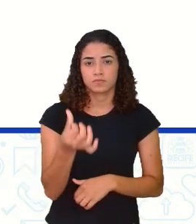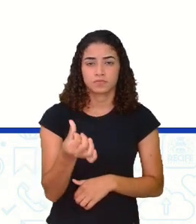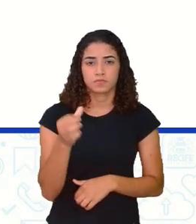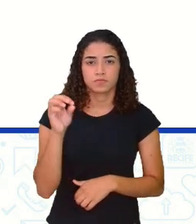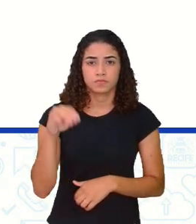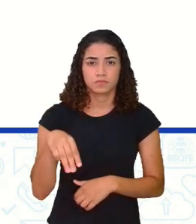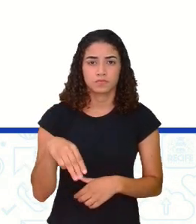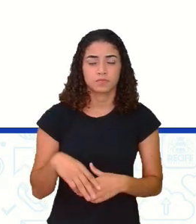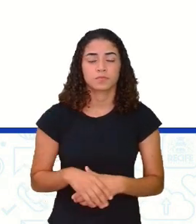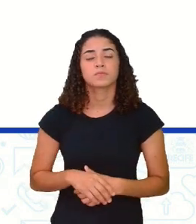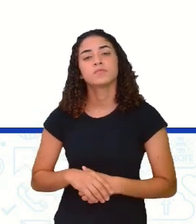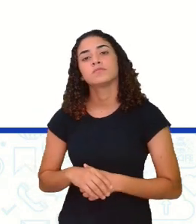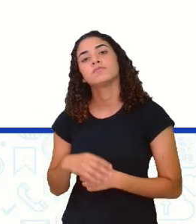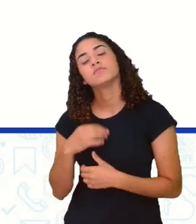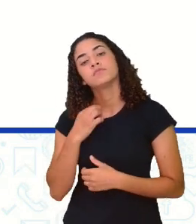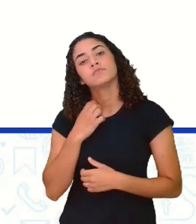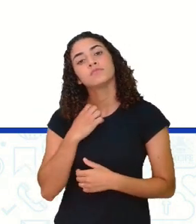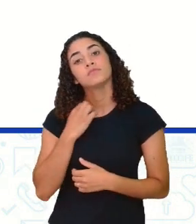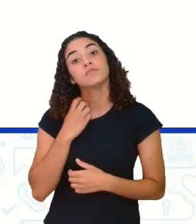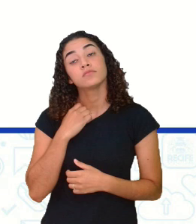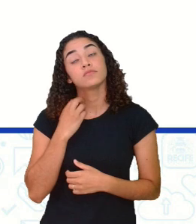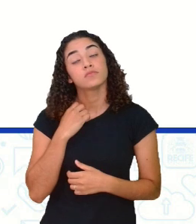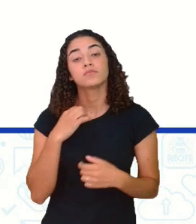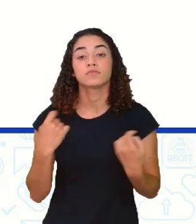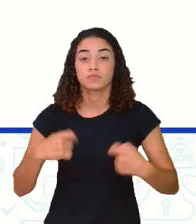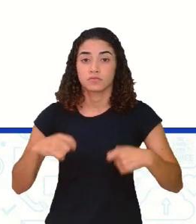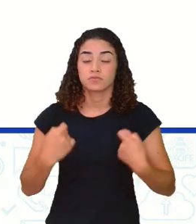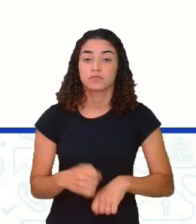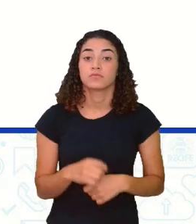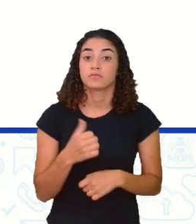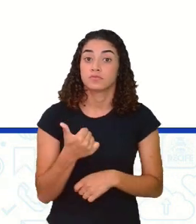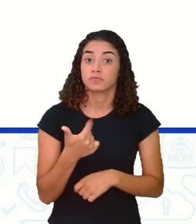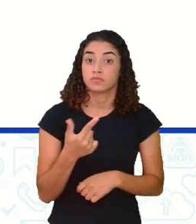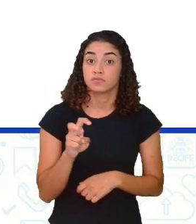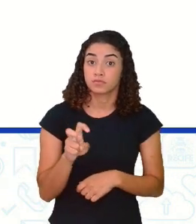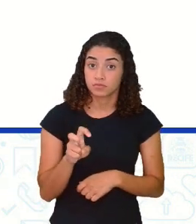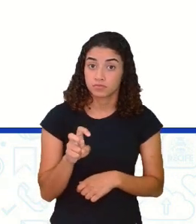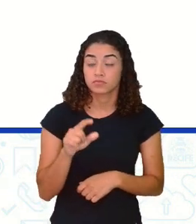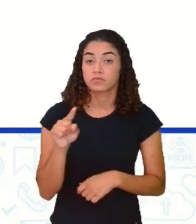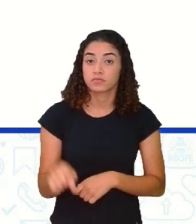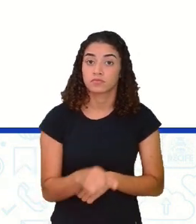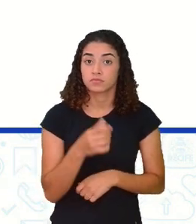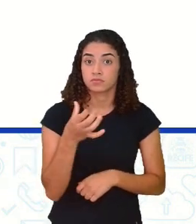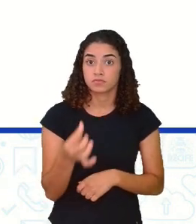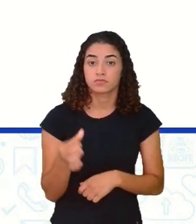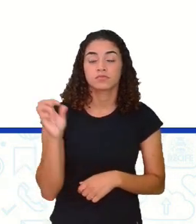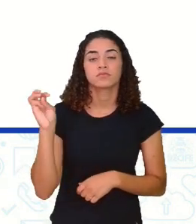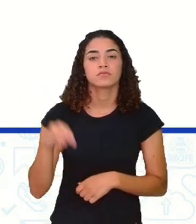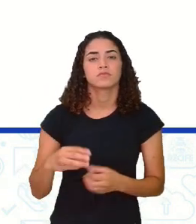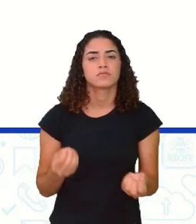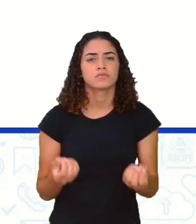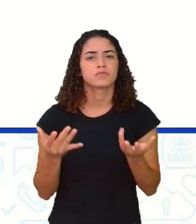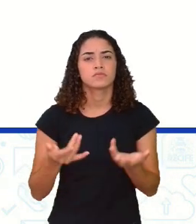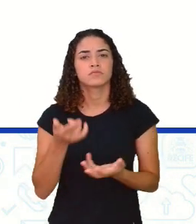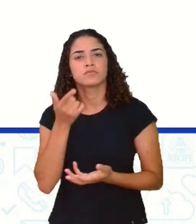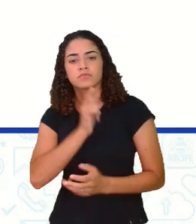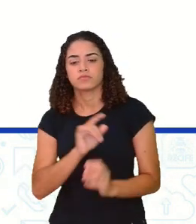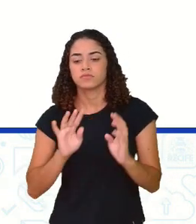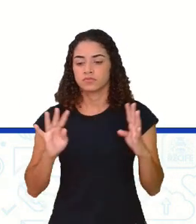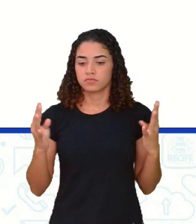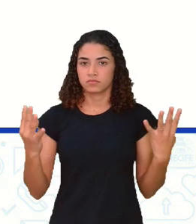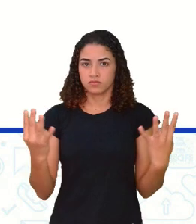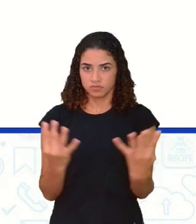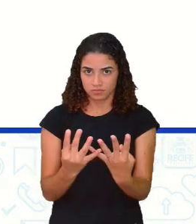125,6 metros. Aí são necessários 125,6 metros para poder cercar